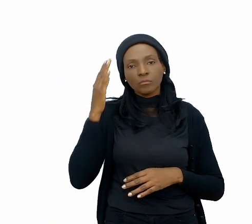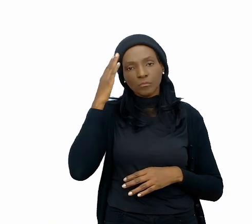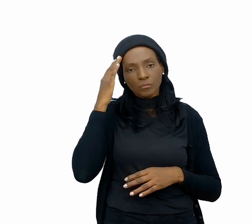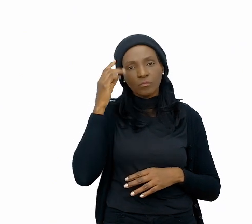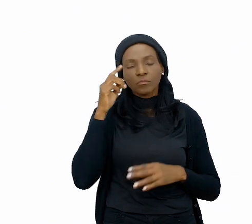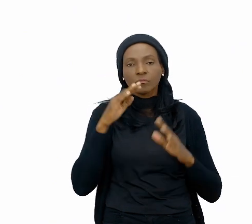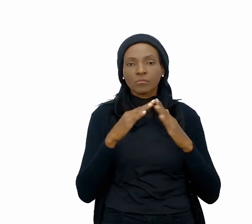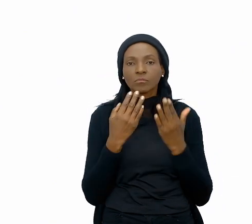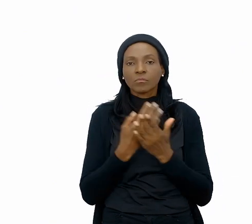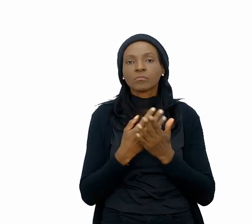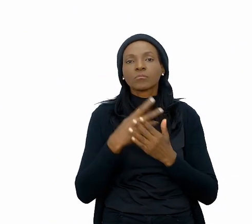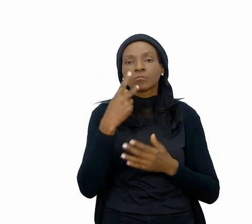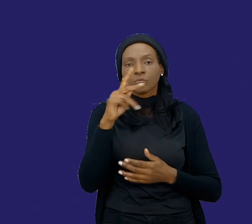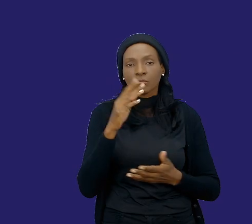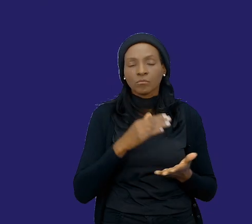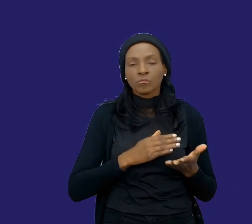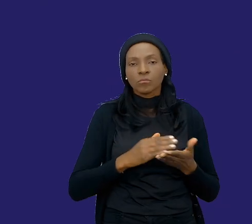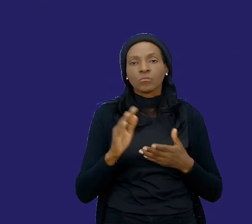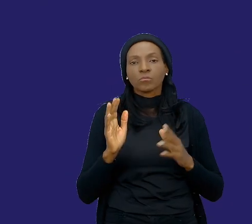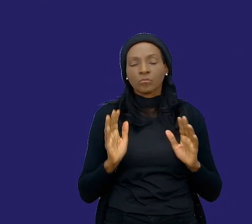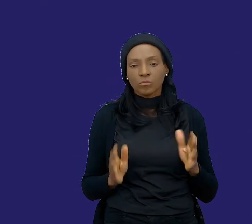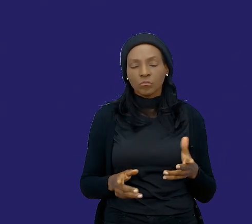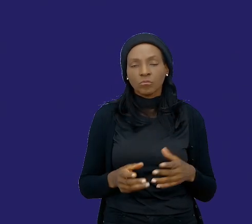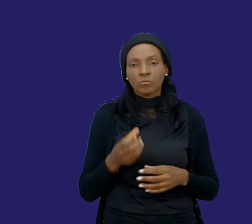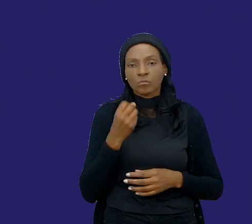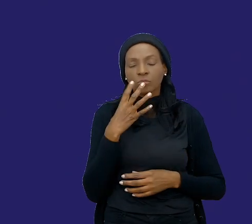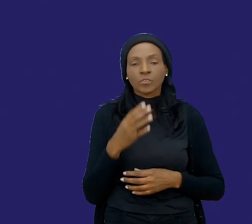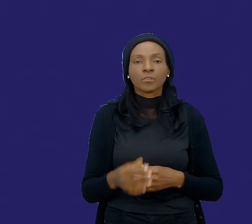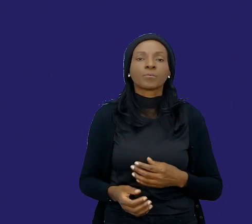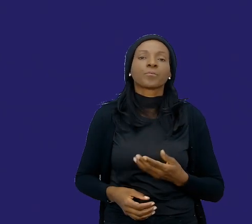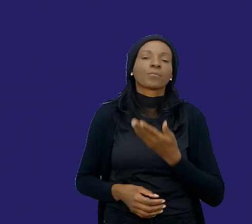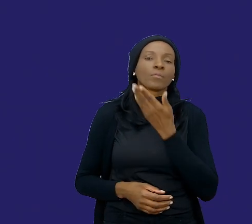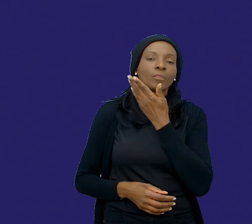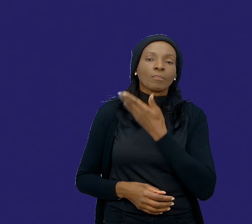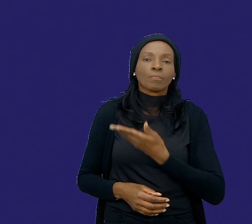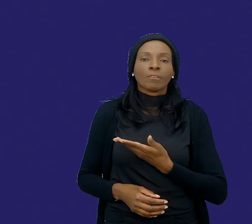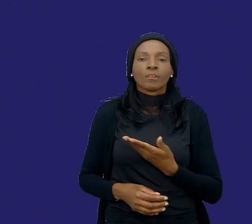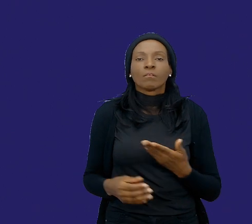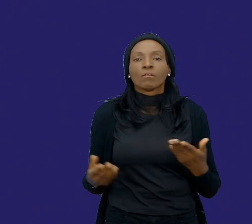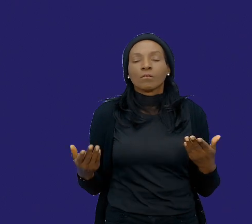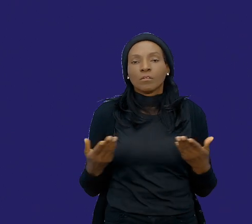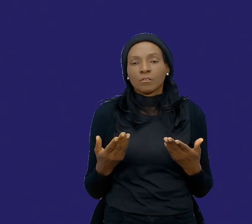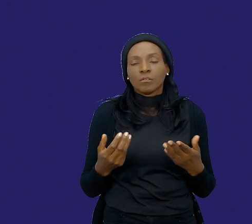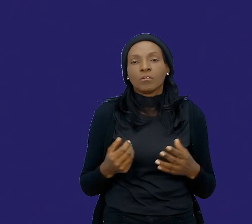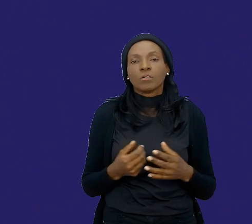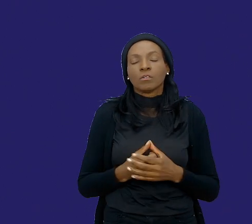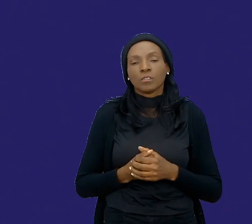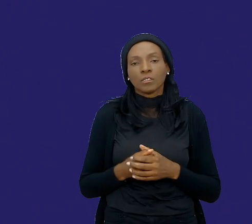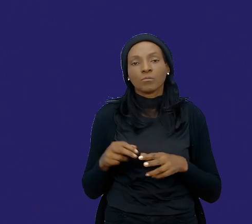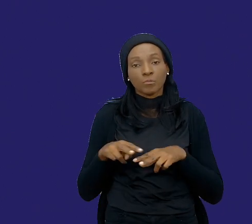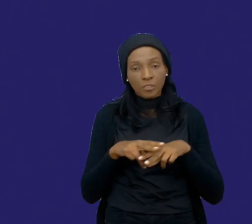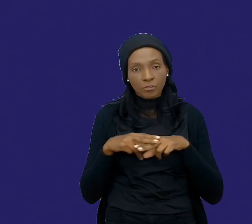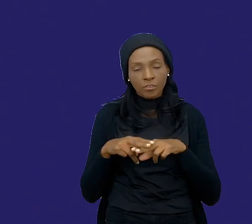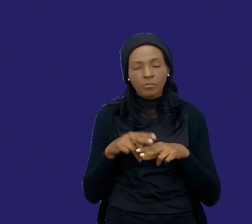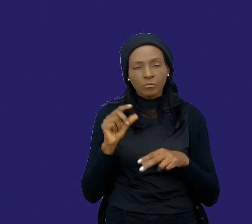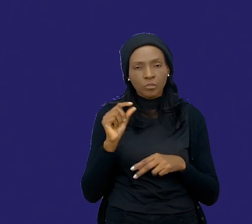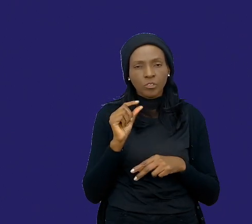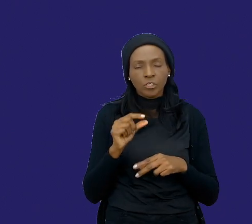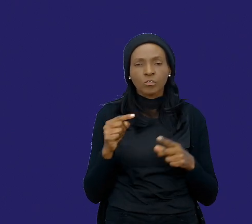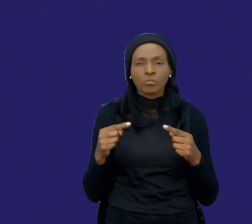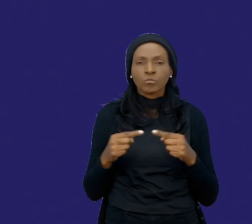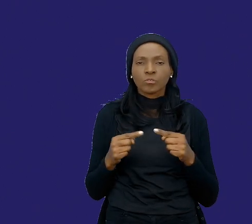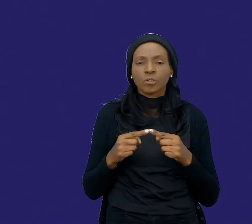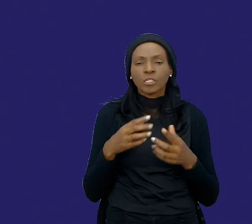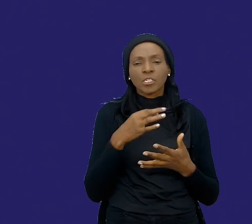nas escolas de vocês. Bom, agora a gente vai retomar um pouquinho, né, sobre